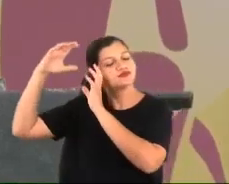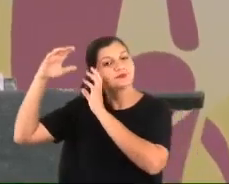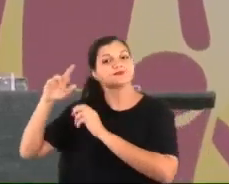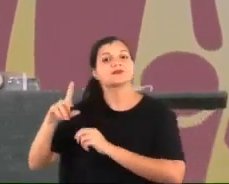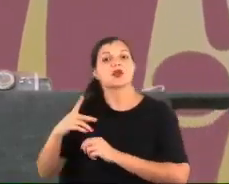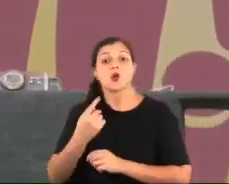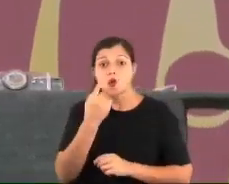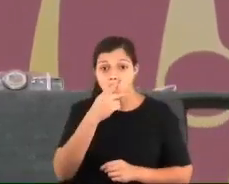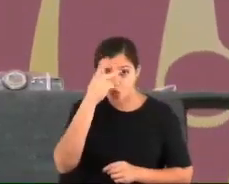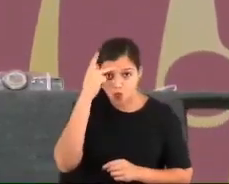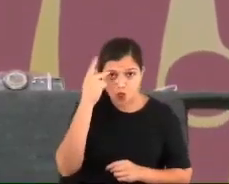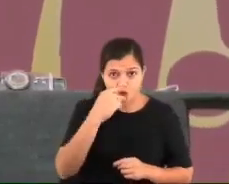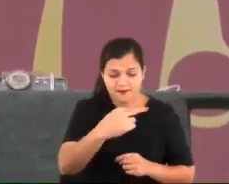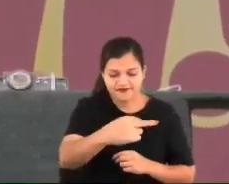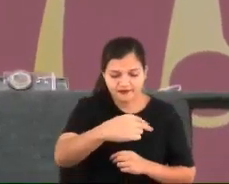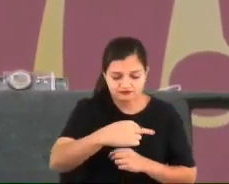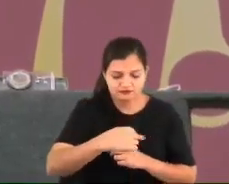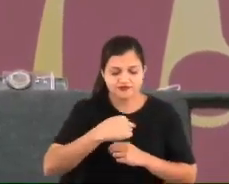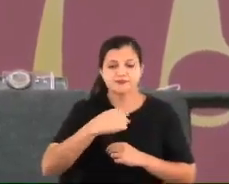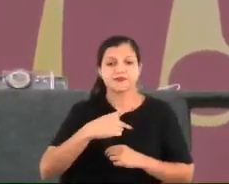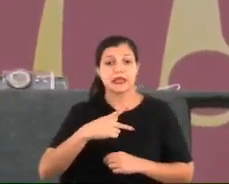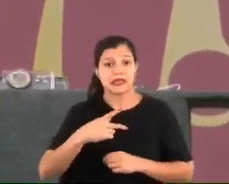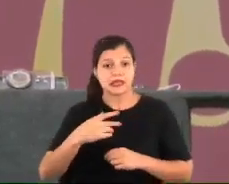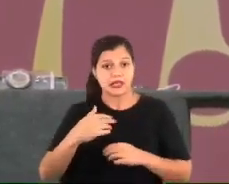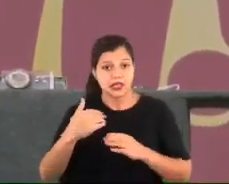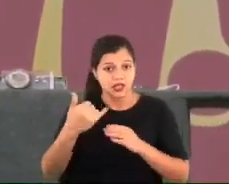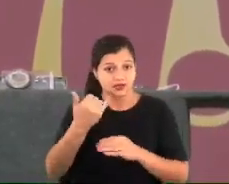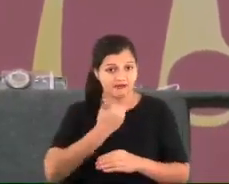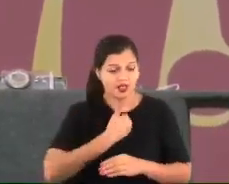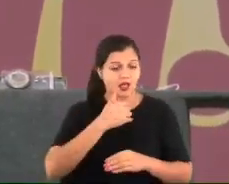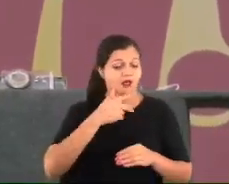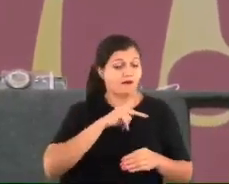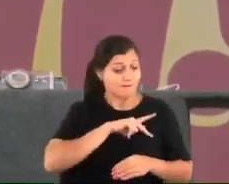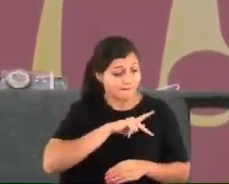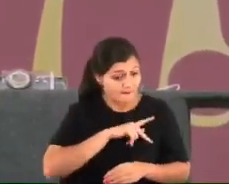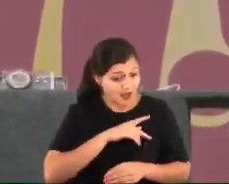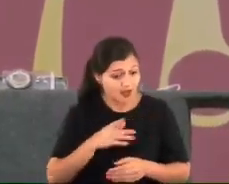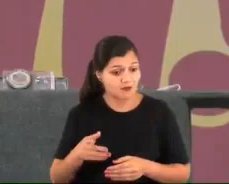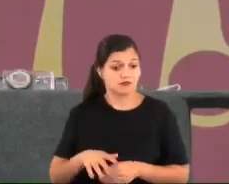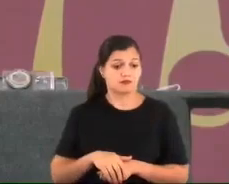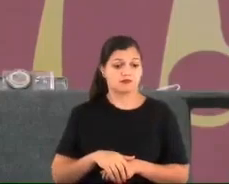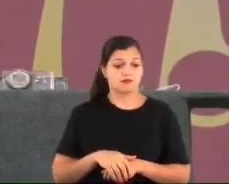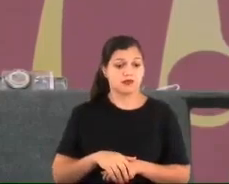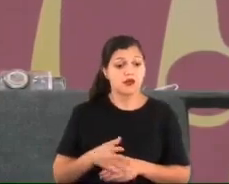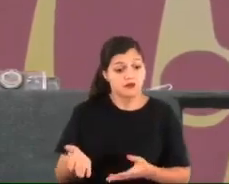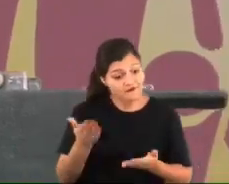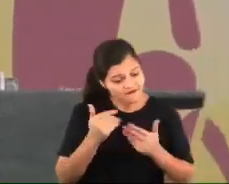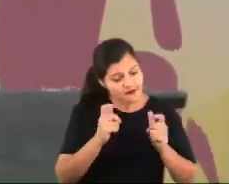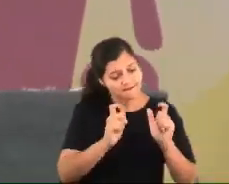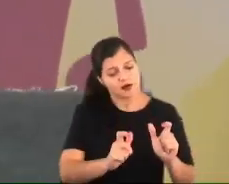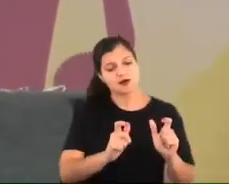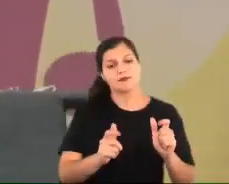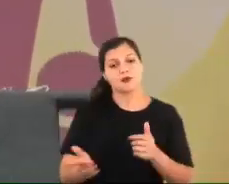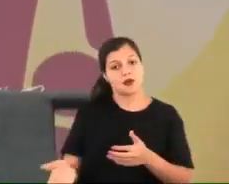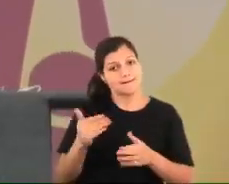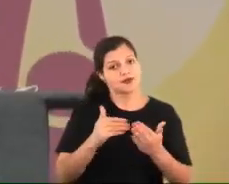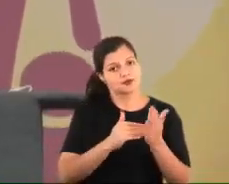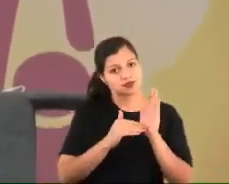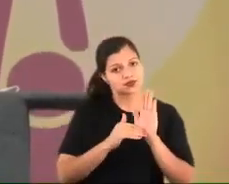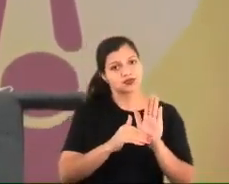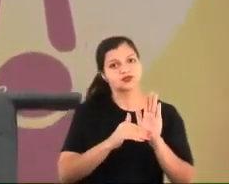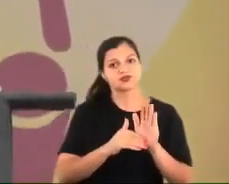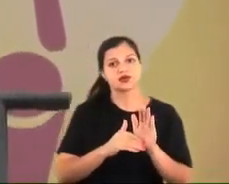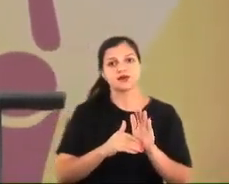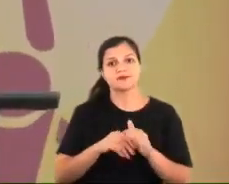da Macedônia e dizia assim: Paulo, vem para cá, para a Macedônia, nos ajudar. Sabe o que Paulo fez? Ele